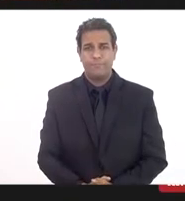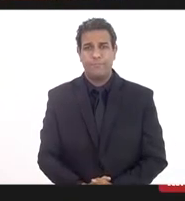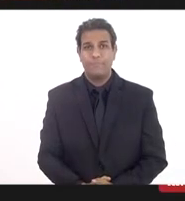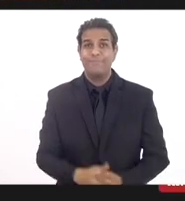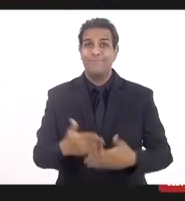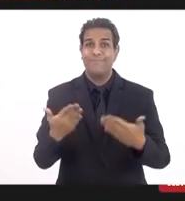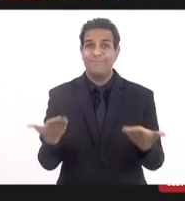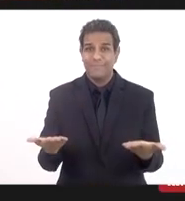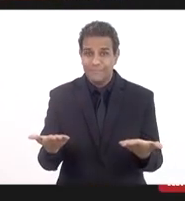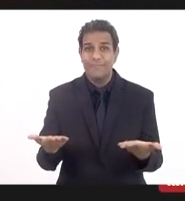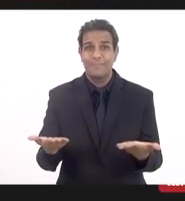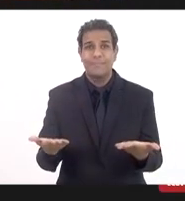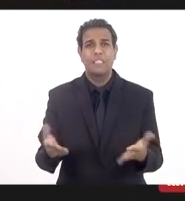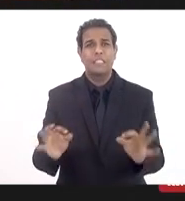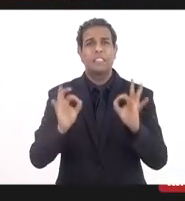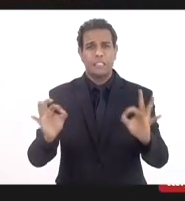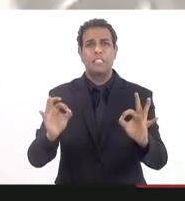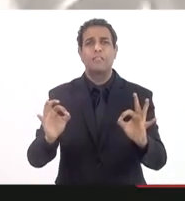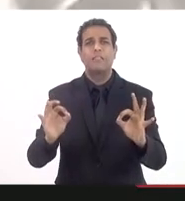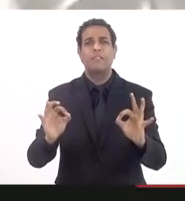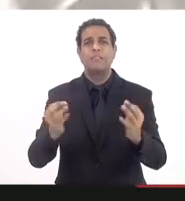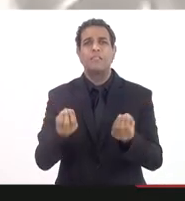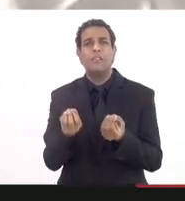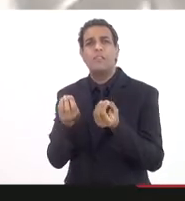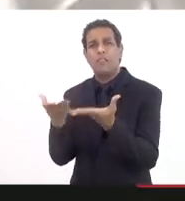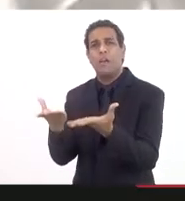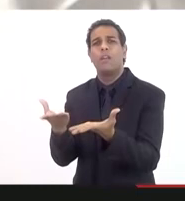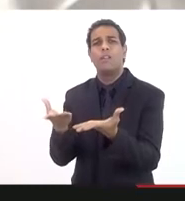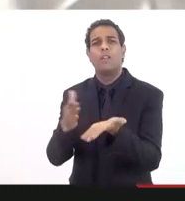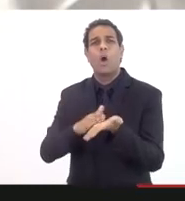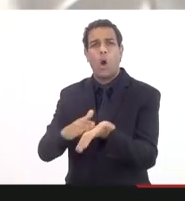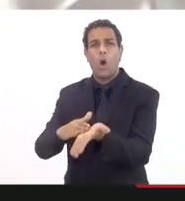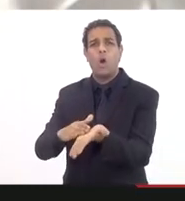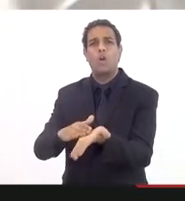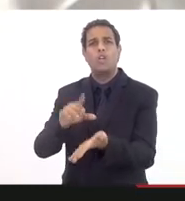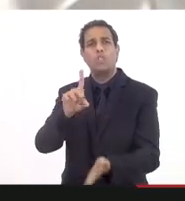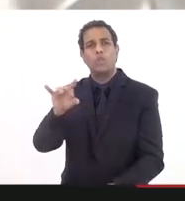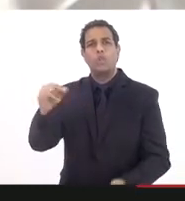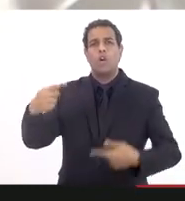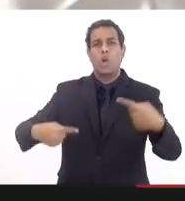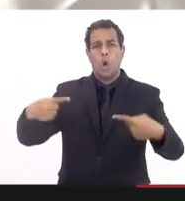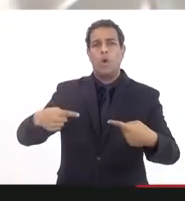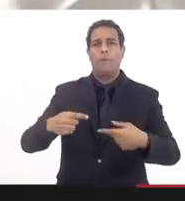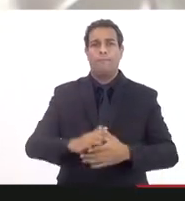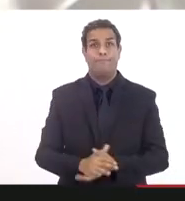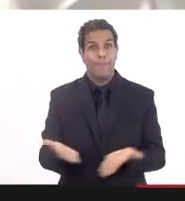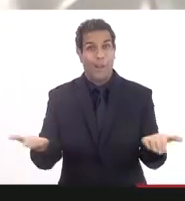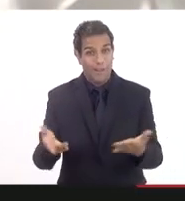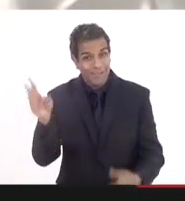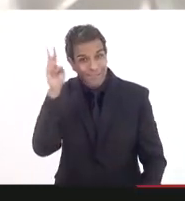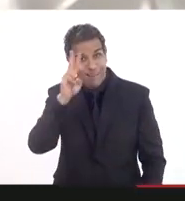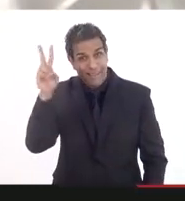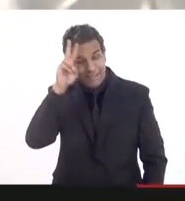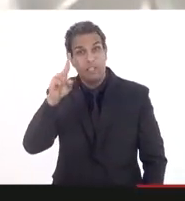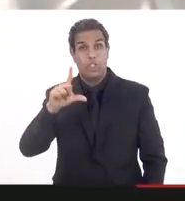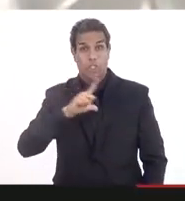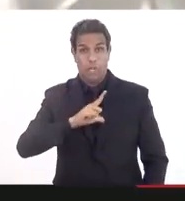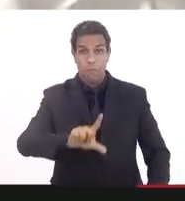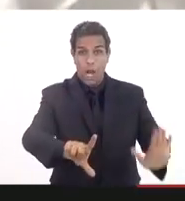assim, de uma forma muito pontual, encaminhar o debate que vamos fazer no dia de hoje. E lembrando que nós já temos uma